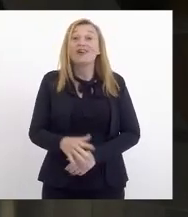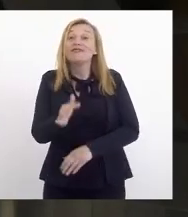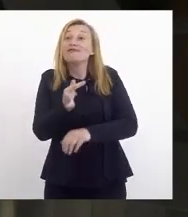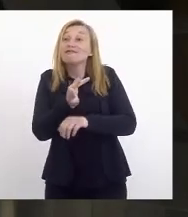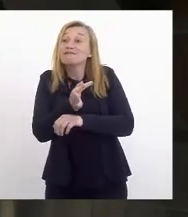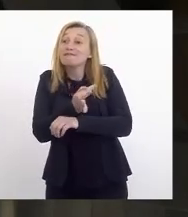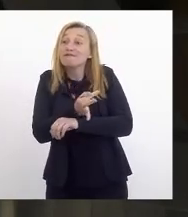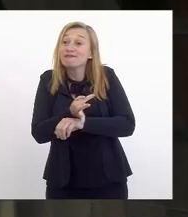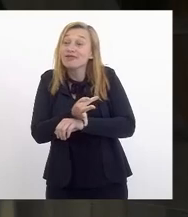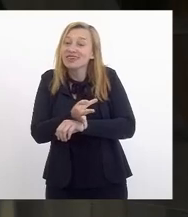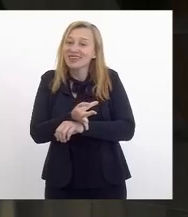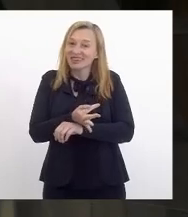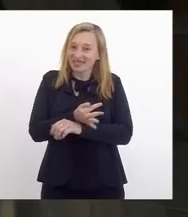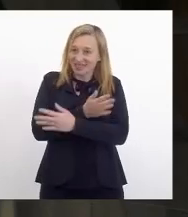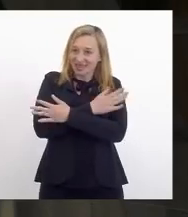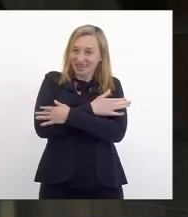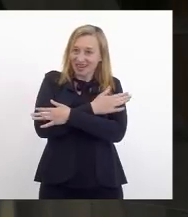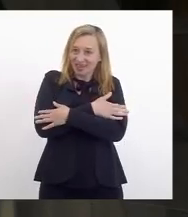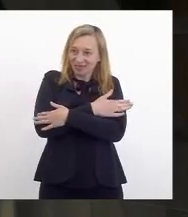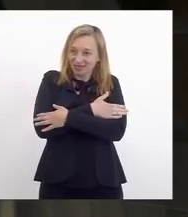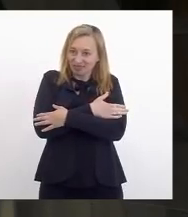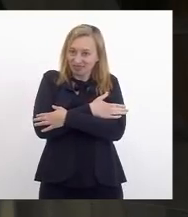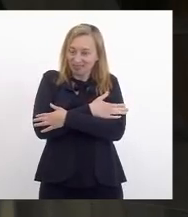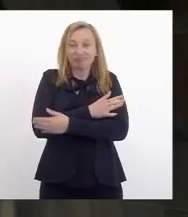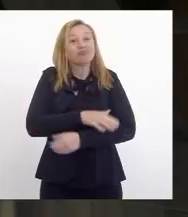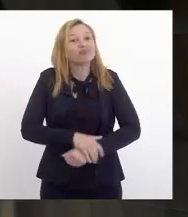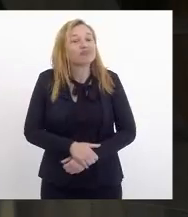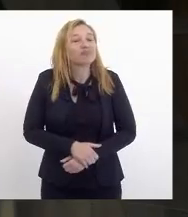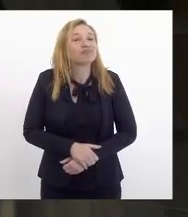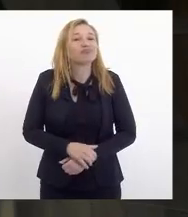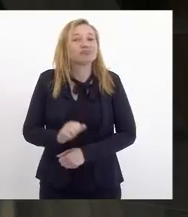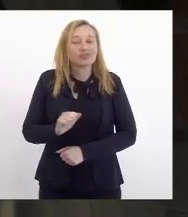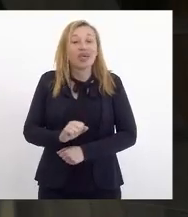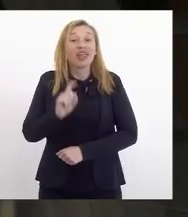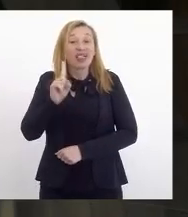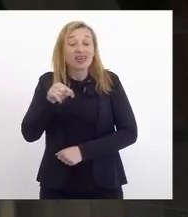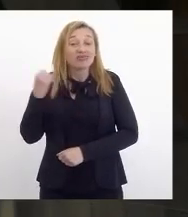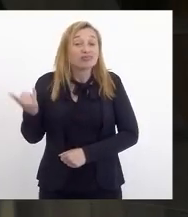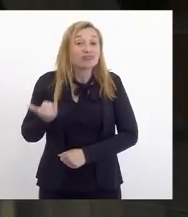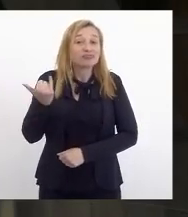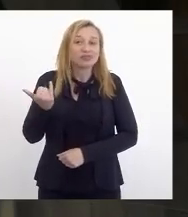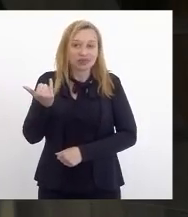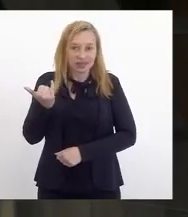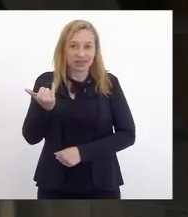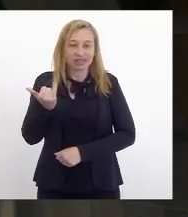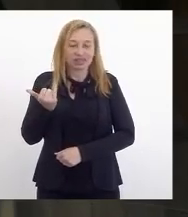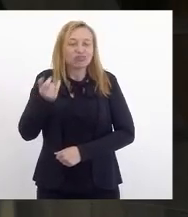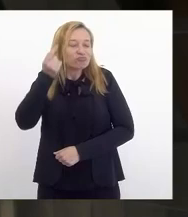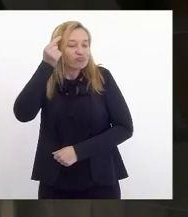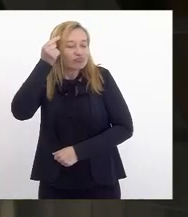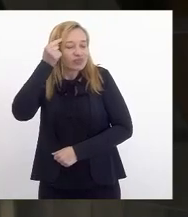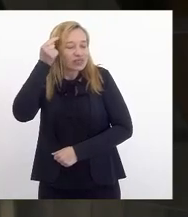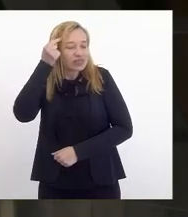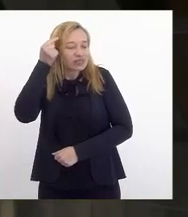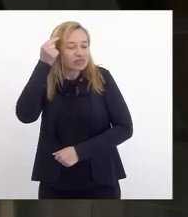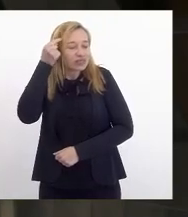feriado nacional, é necessário uma reflexão